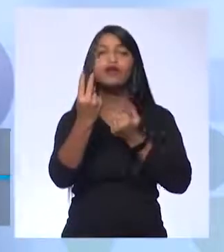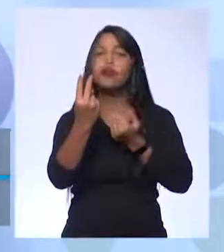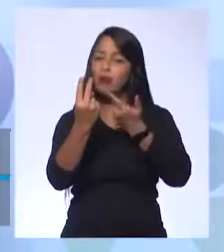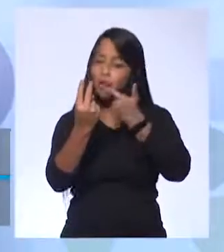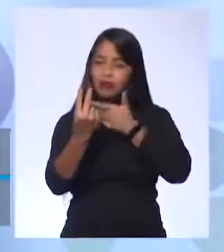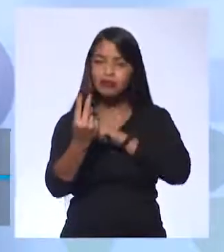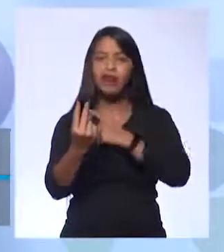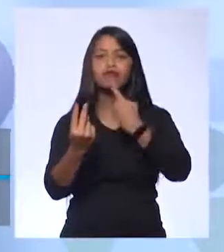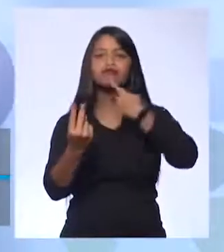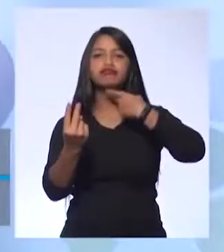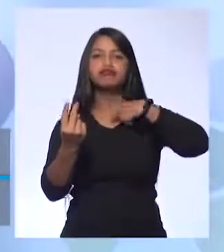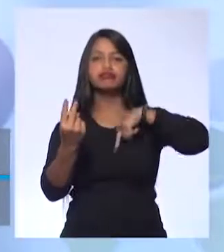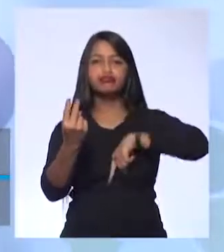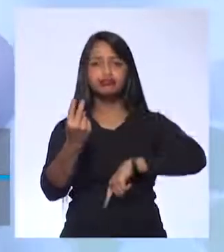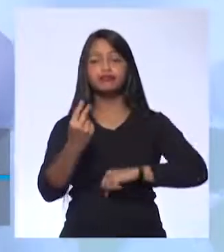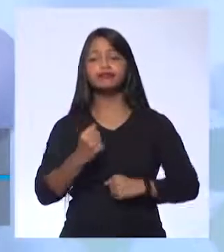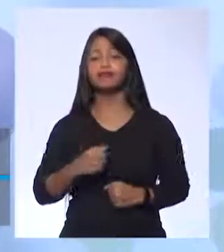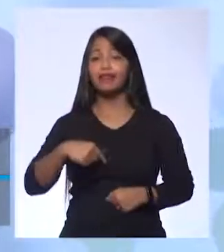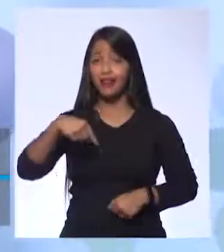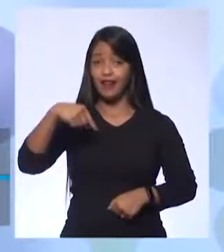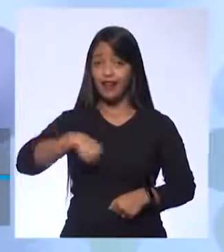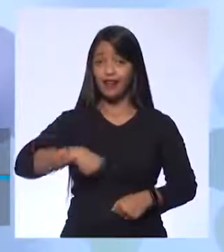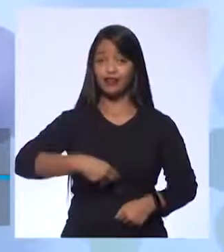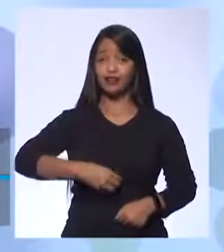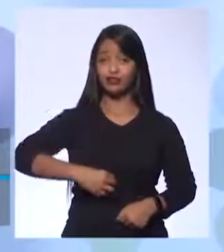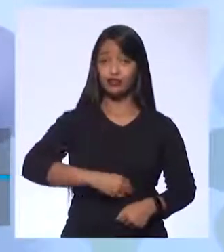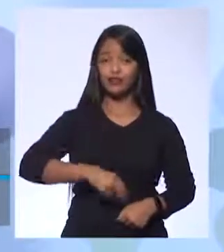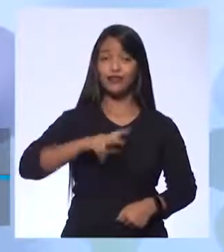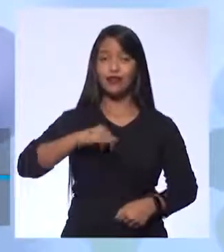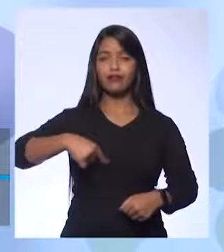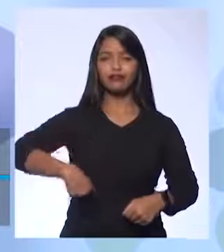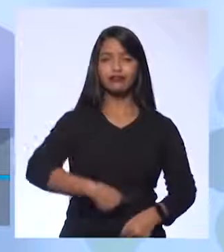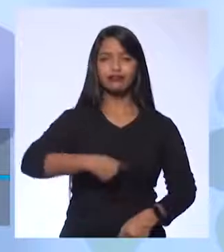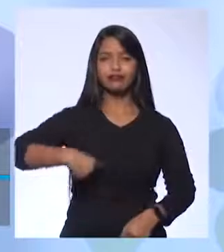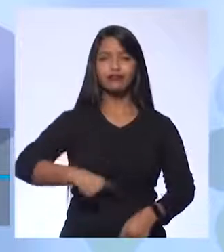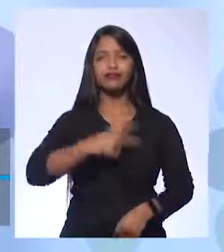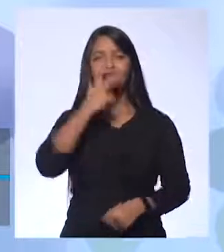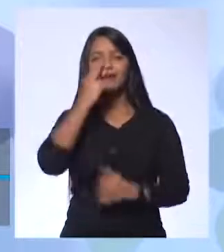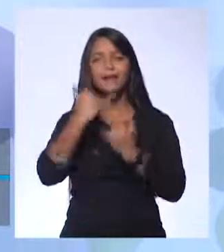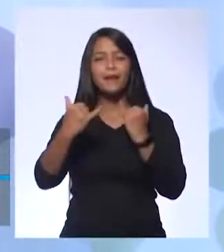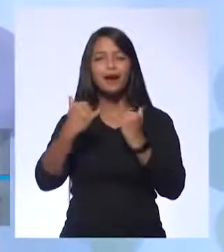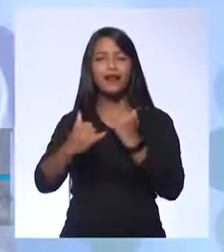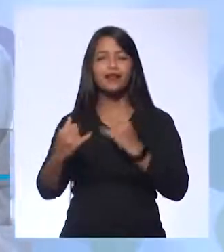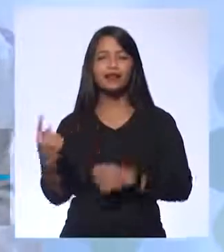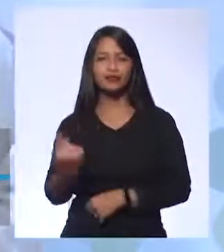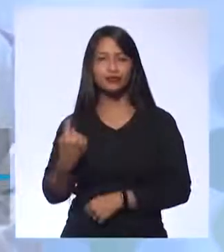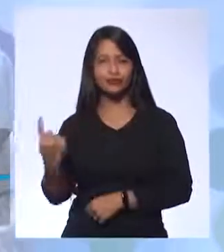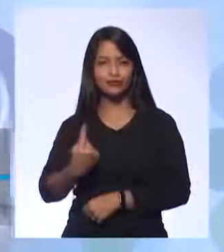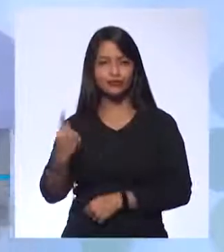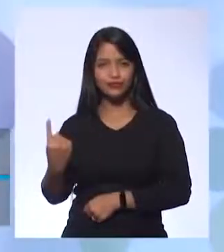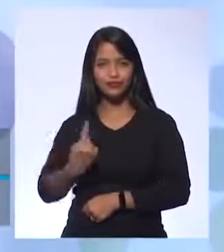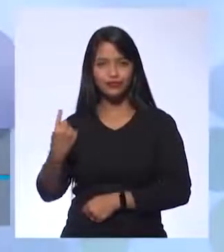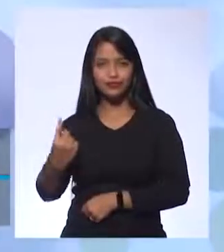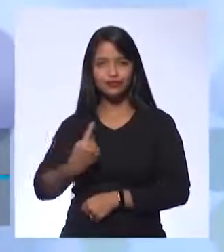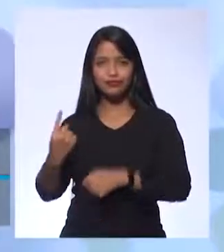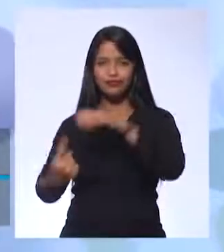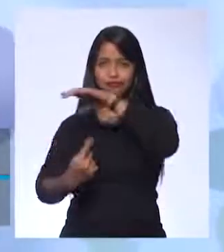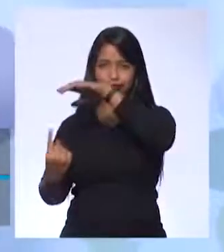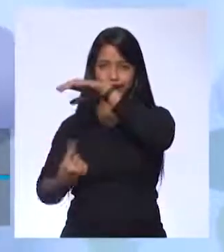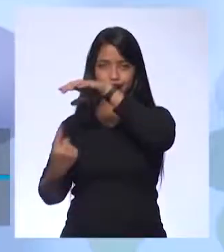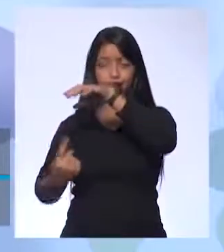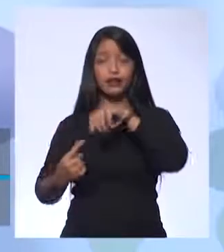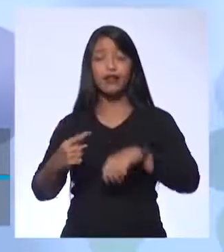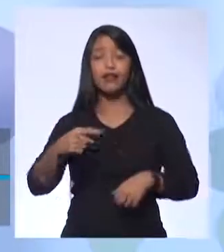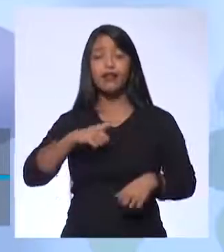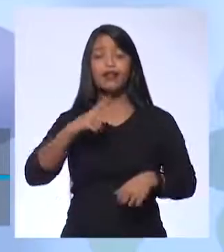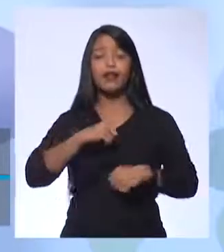bater por algum tempo, igual fala-se até que o estômago é como se fosse um liquidificador biológico, vai bater ali com alguns ácidos e